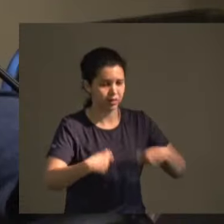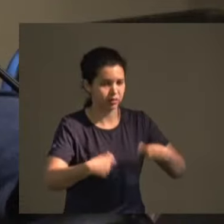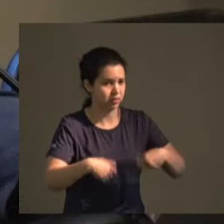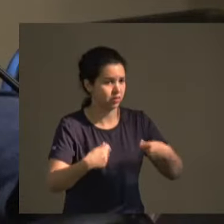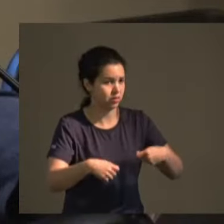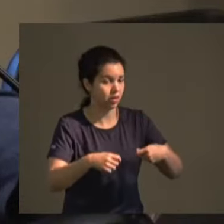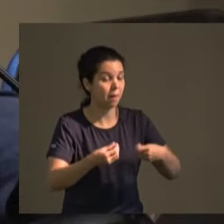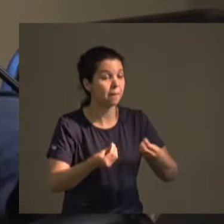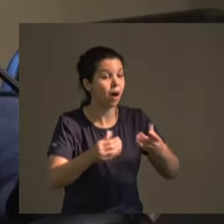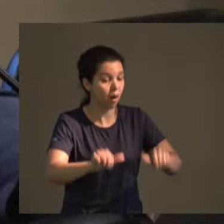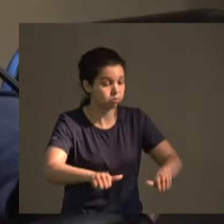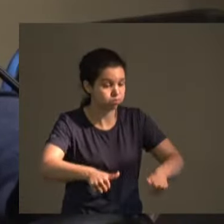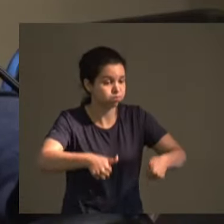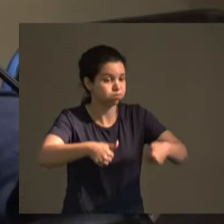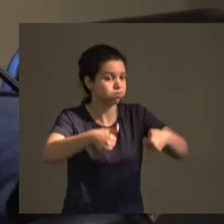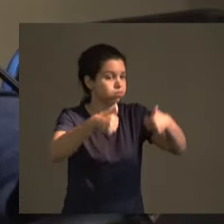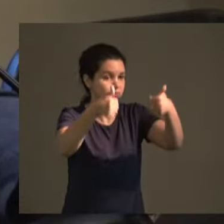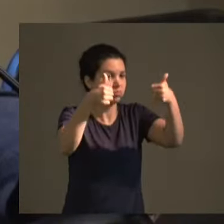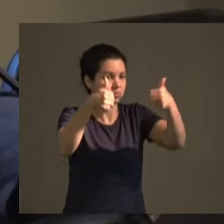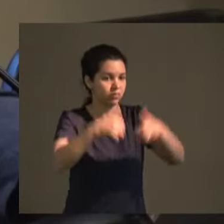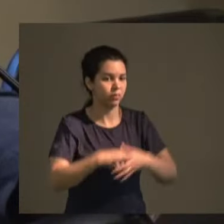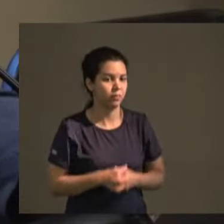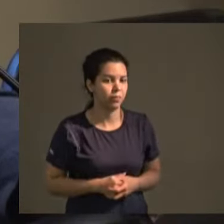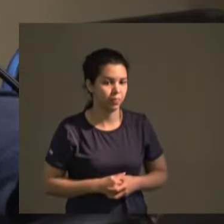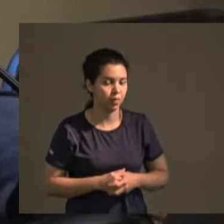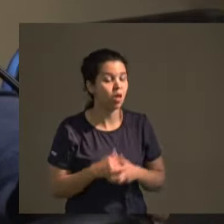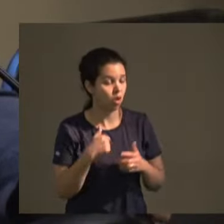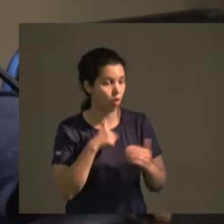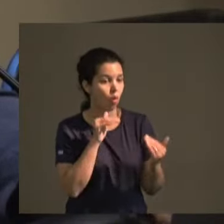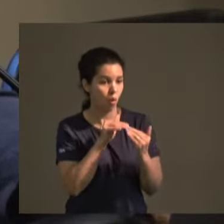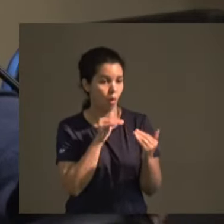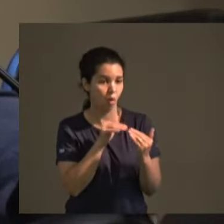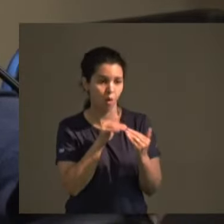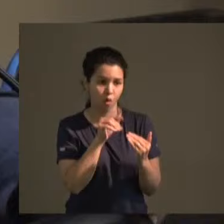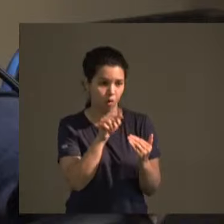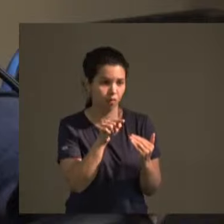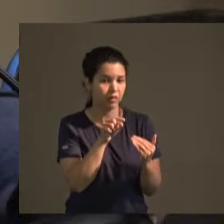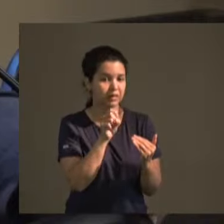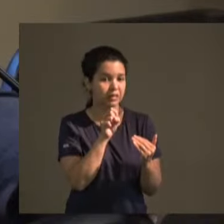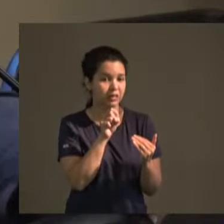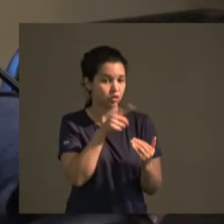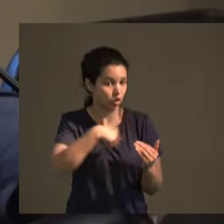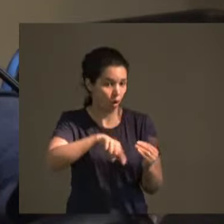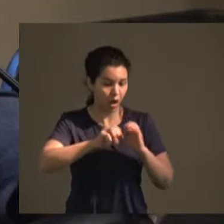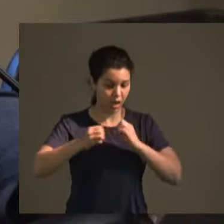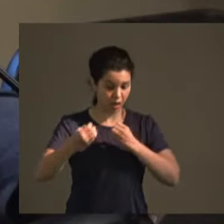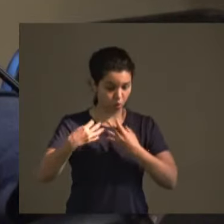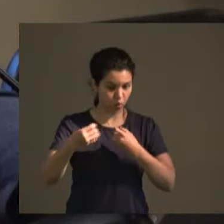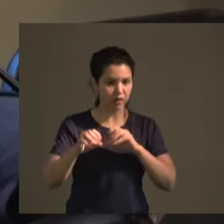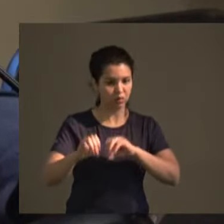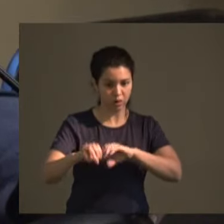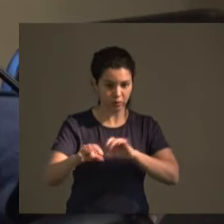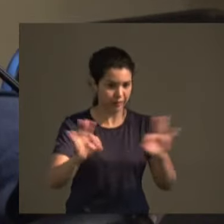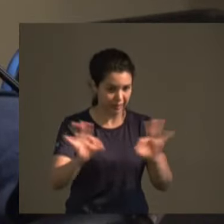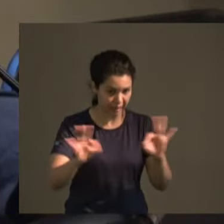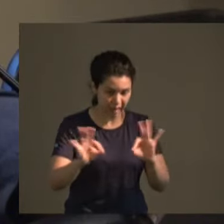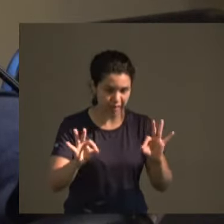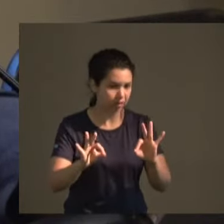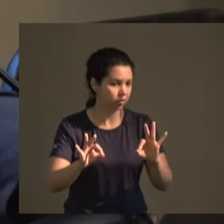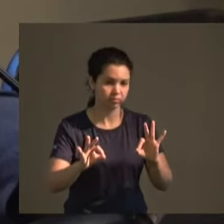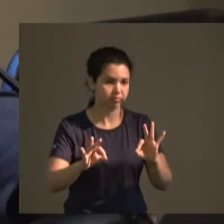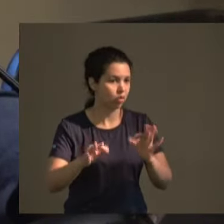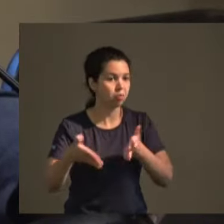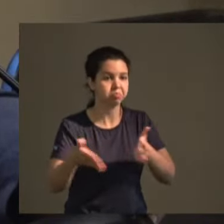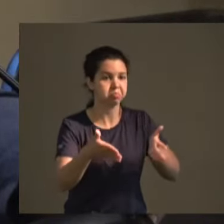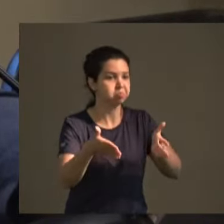eu concordo contigo que sem educação a gente não vai a lugar nenhum. Então, a gente precisa fortalecer muito